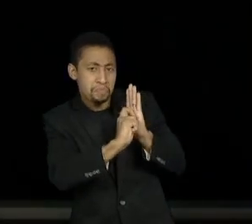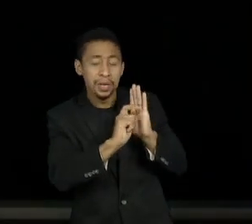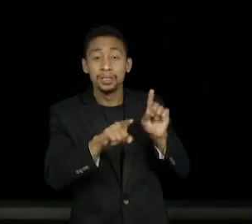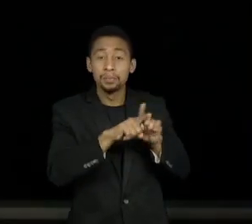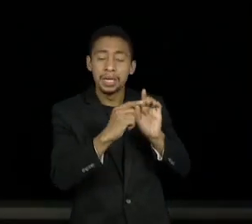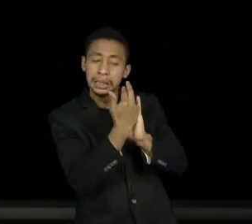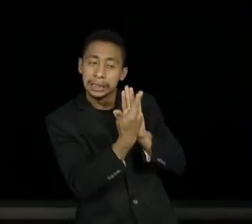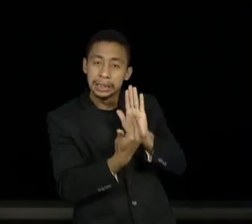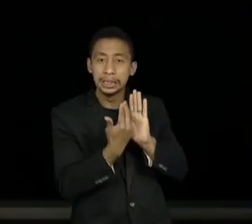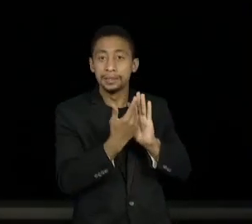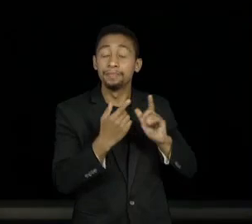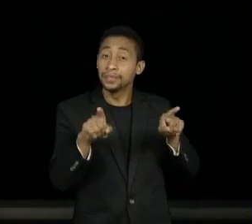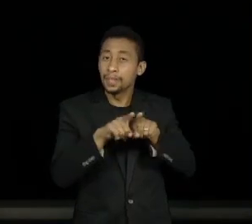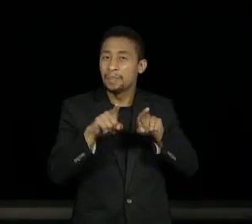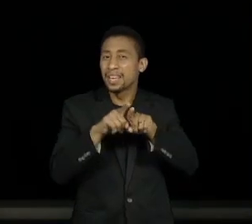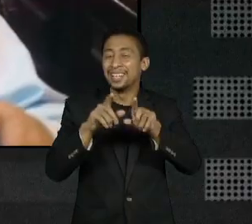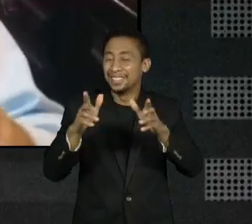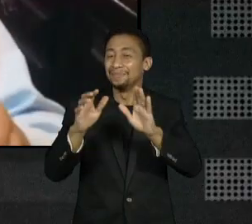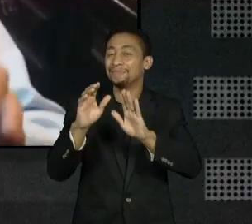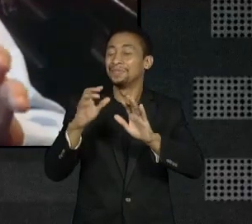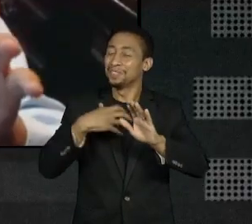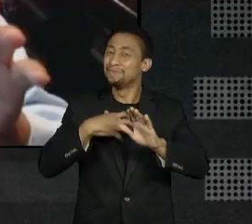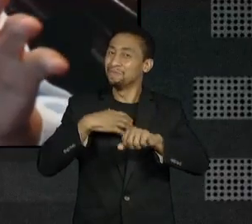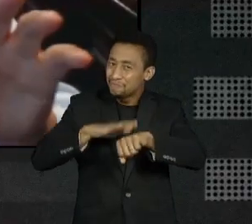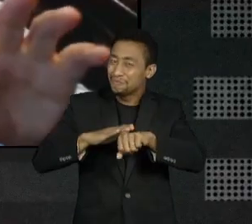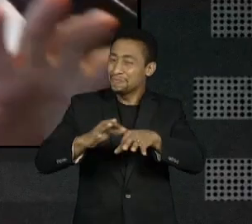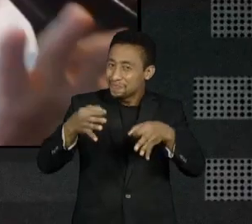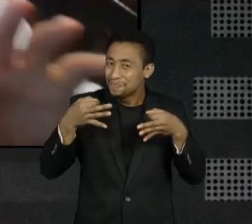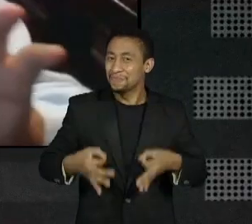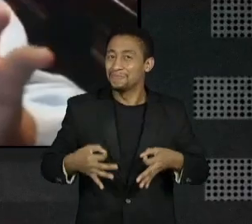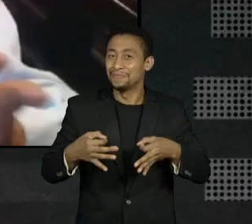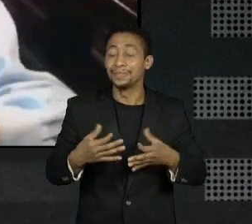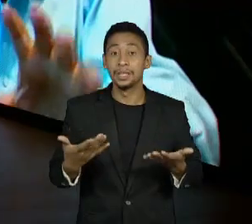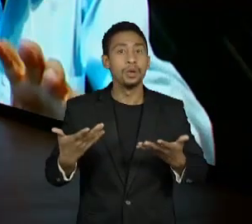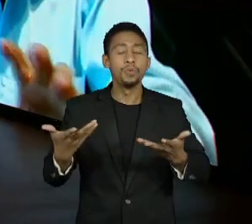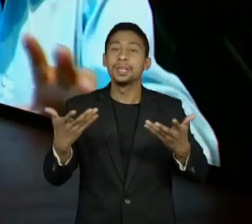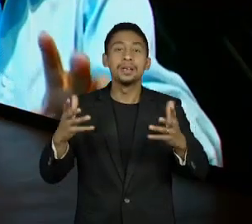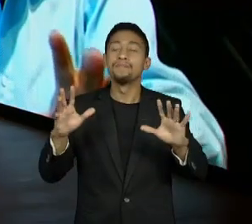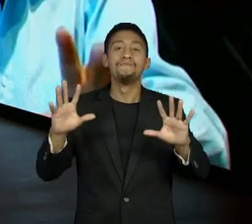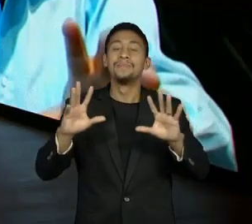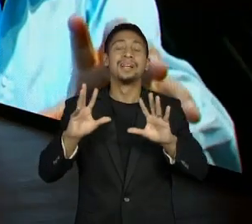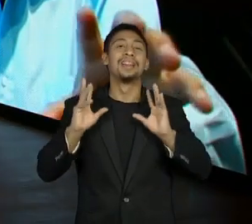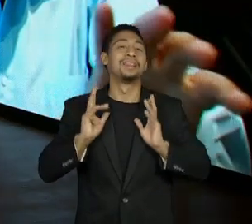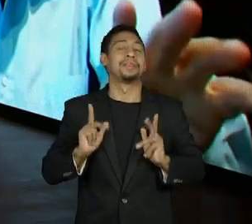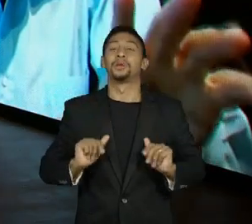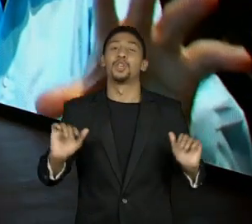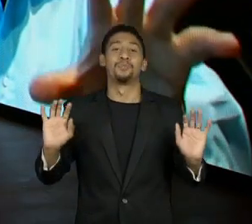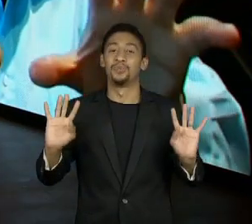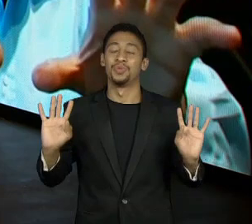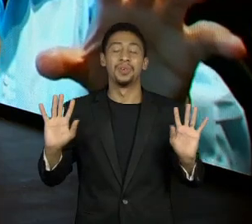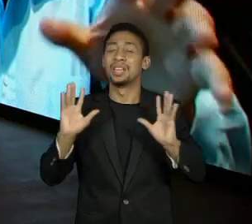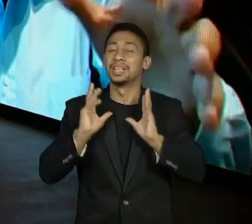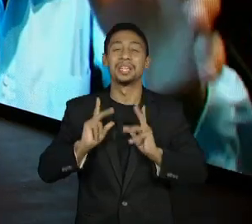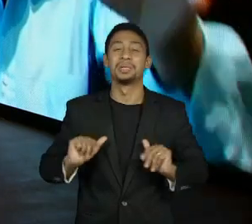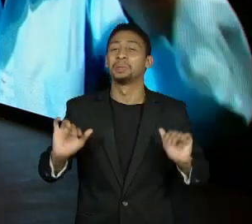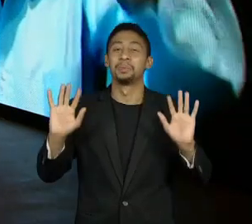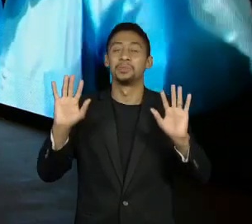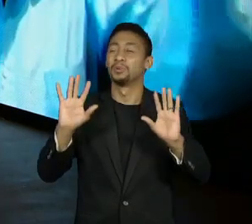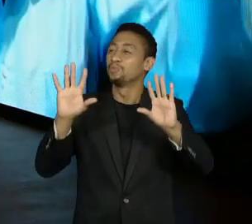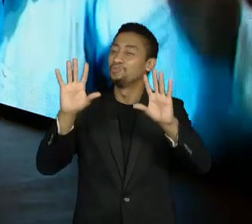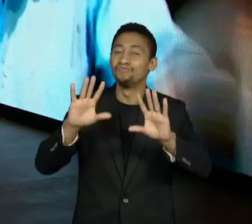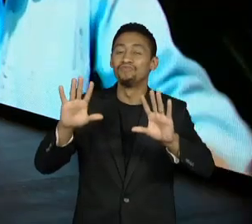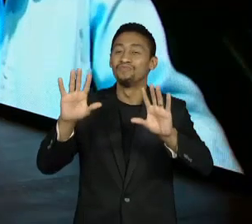firula, sem muita coisa de enfeite e tudo mais. Eu queria limpeza, queria coisa limpinha,